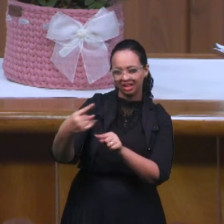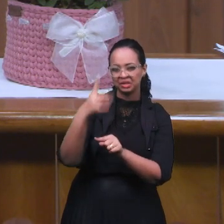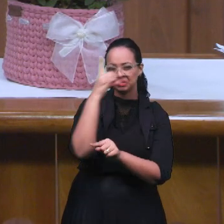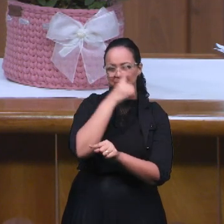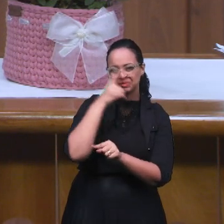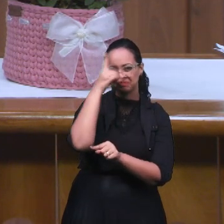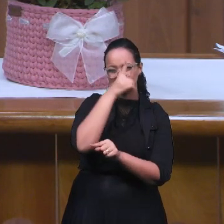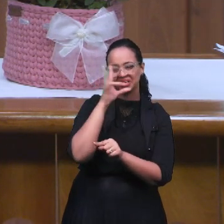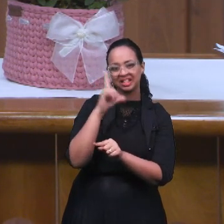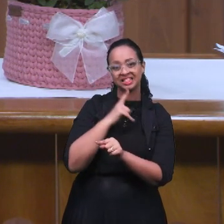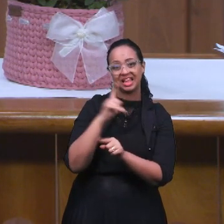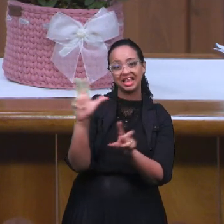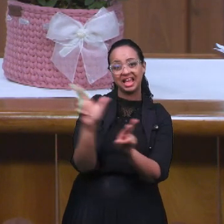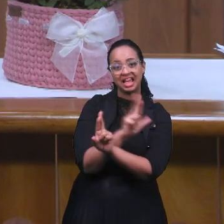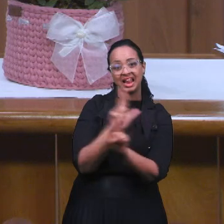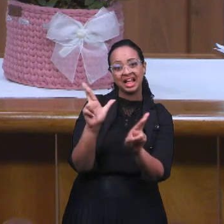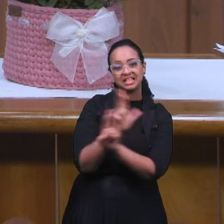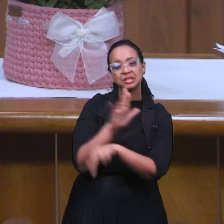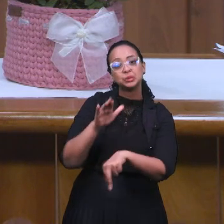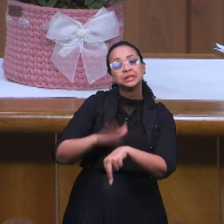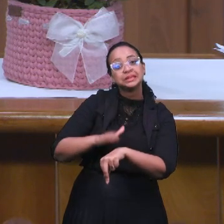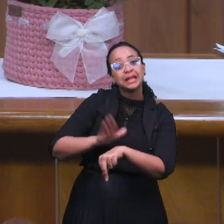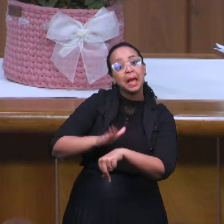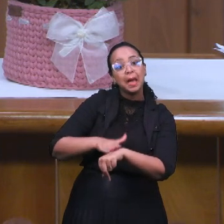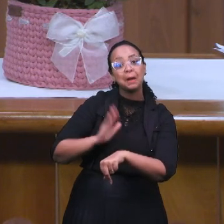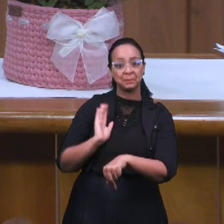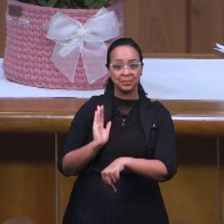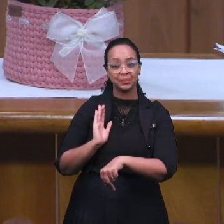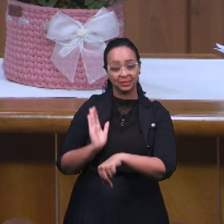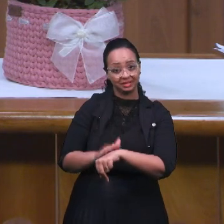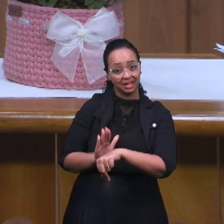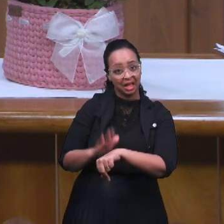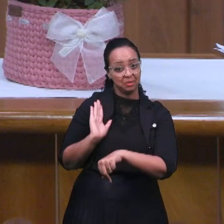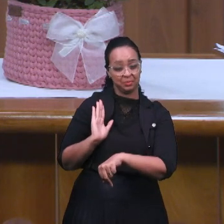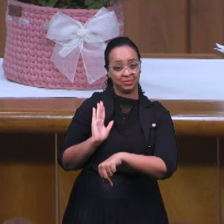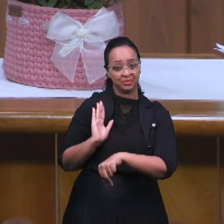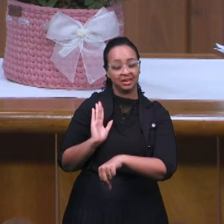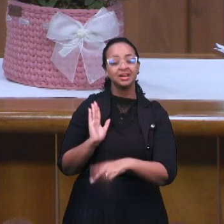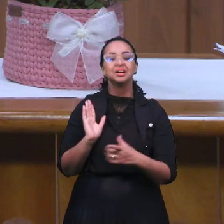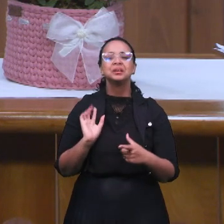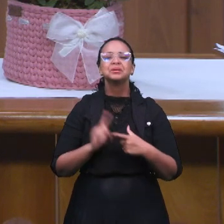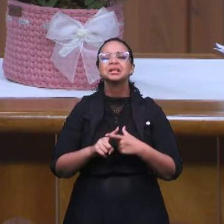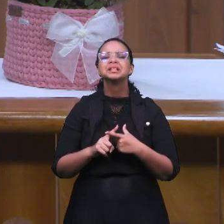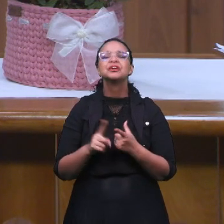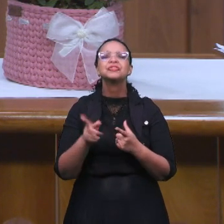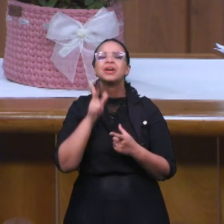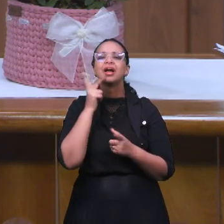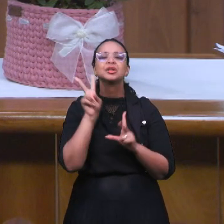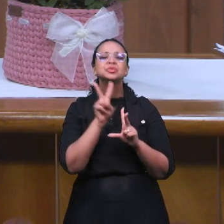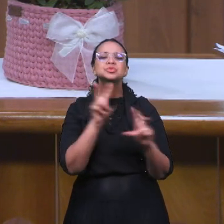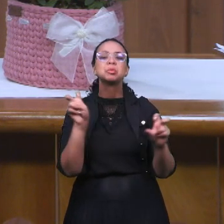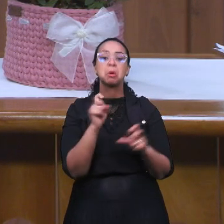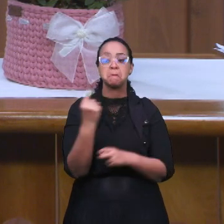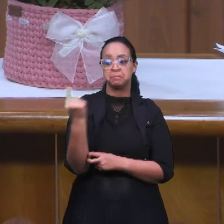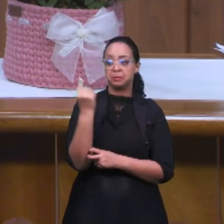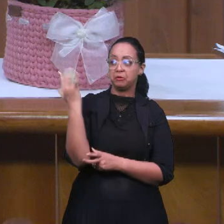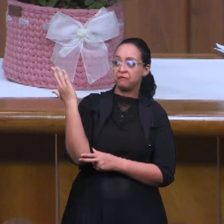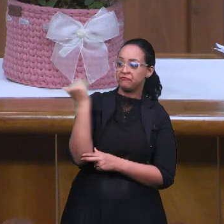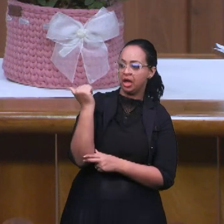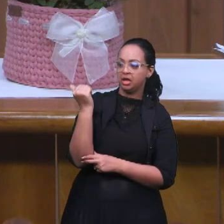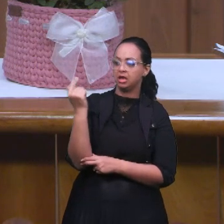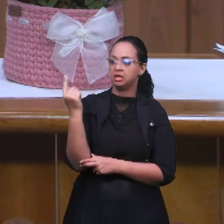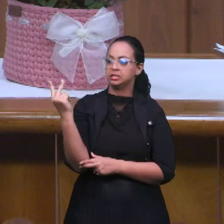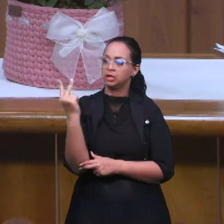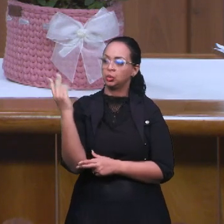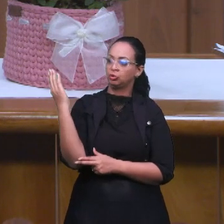elas estão relacionadas para o tempo que nós estamos vivendo. Então, nós estamos falando aqui sobre o primeiro vem, estamos falando do segundo vem, e